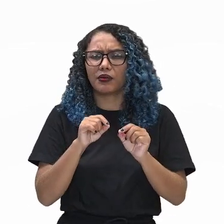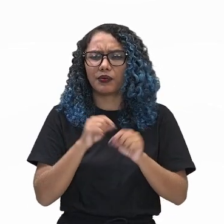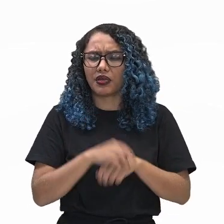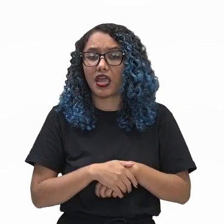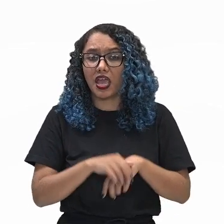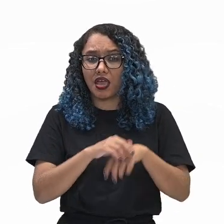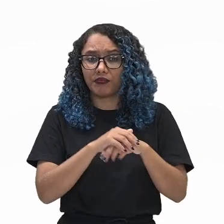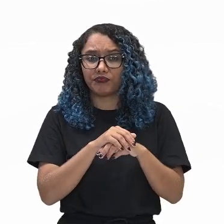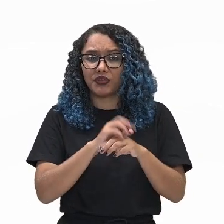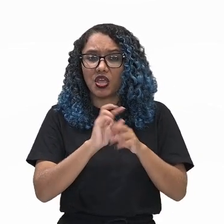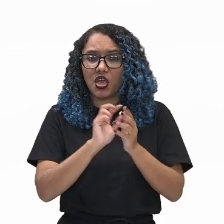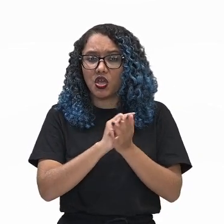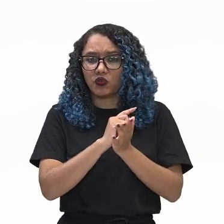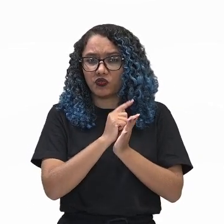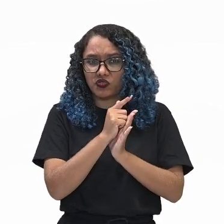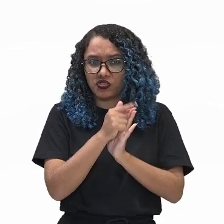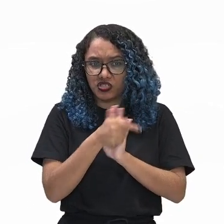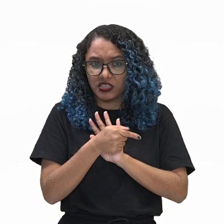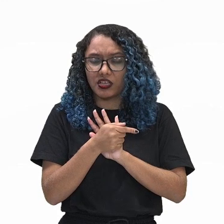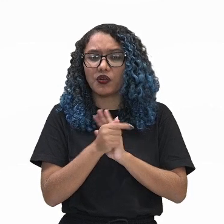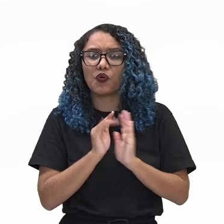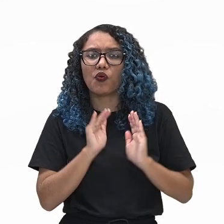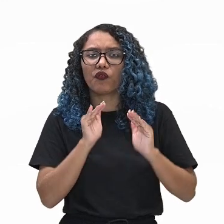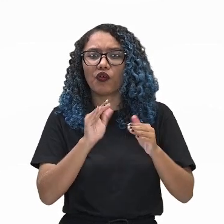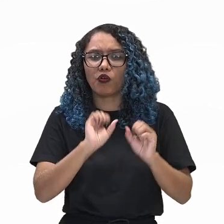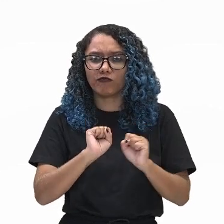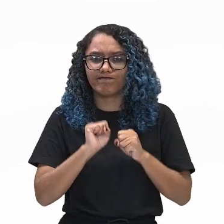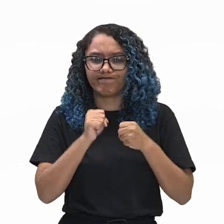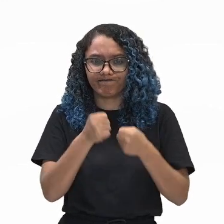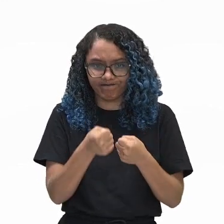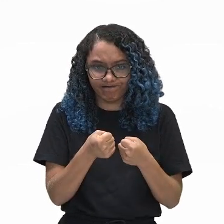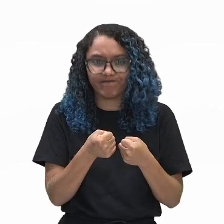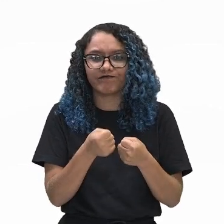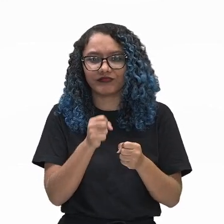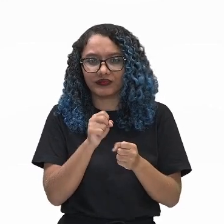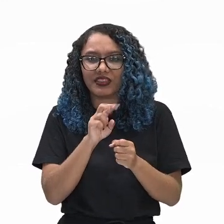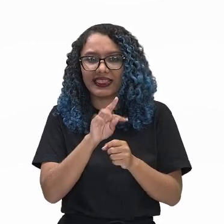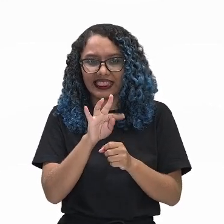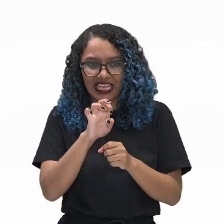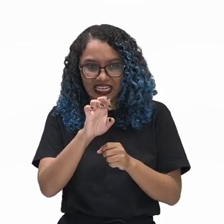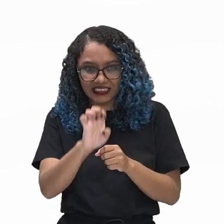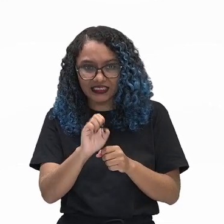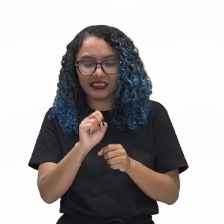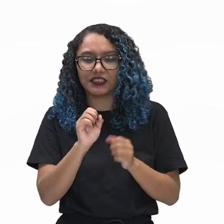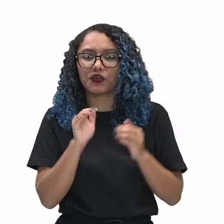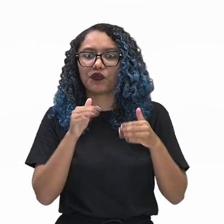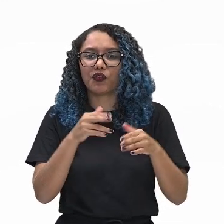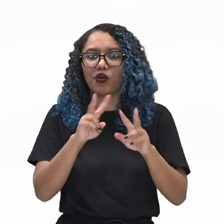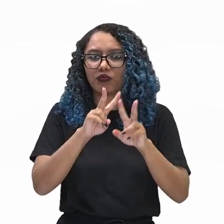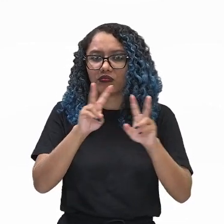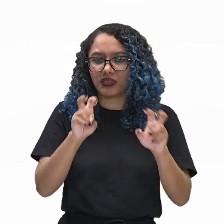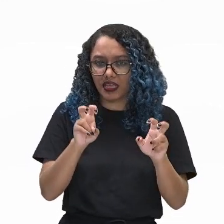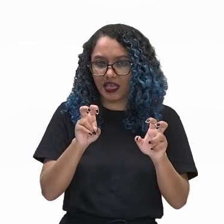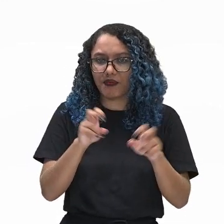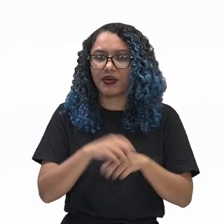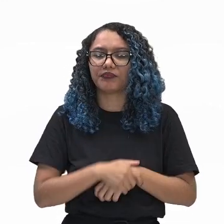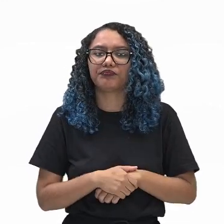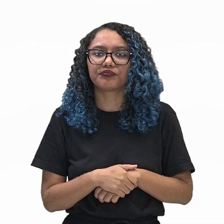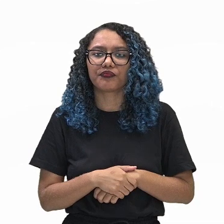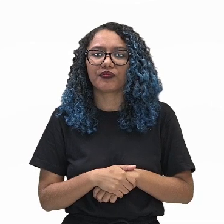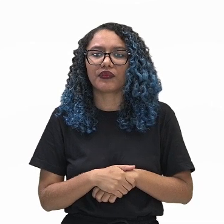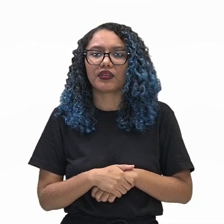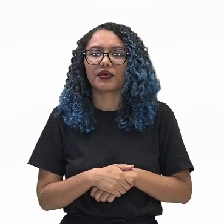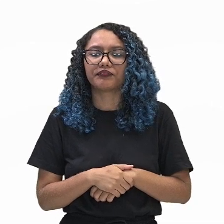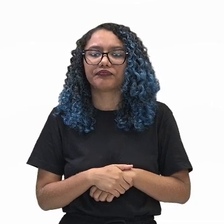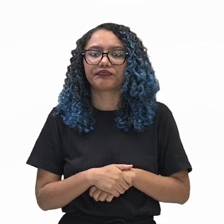que visa defender um posicionamento sobre uma determinada temática, o qual relaciona um ponto de vista de um